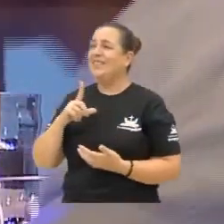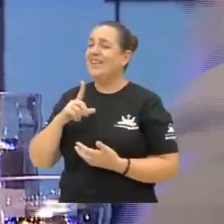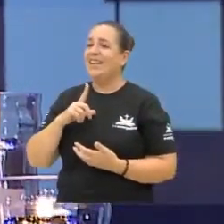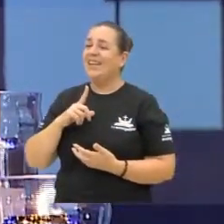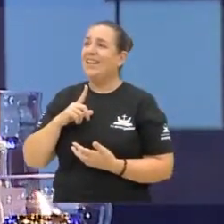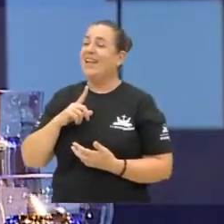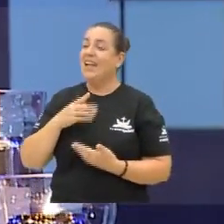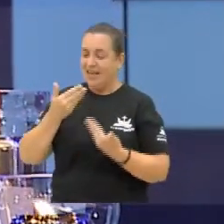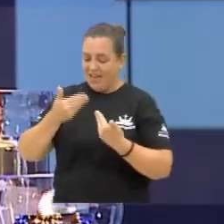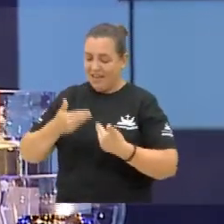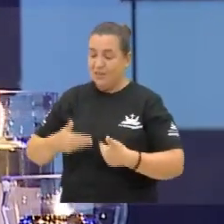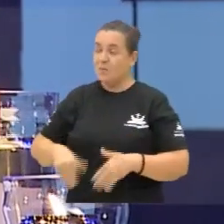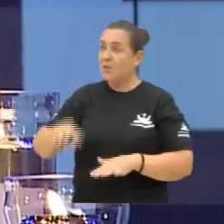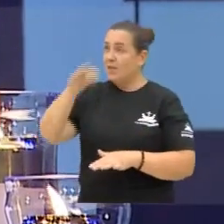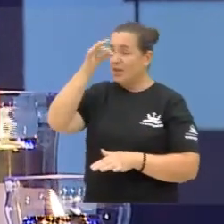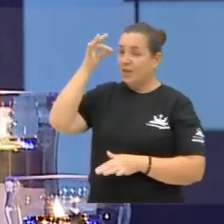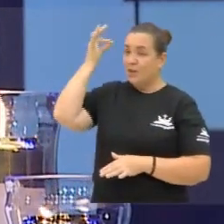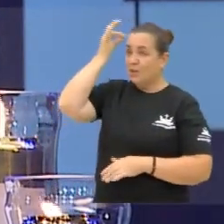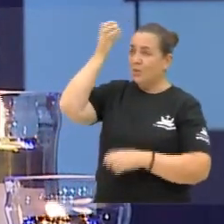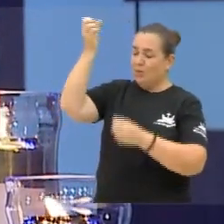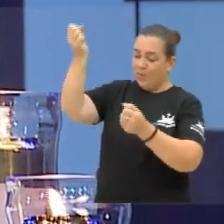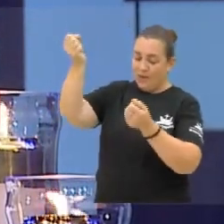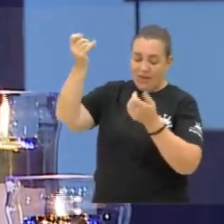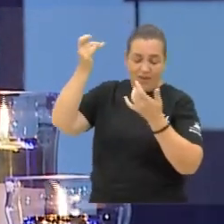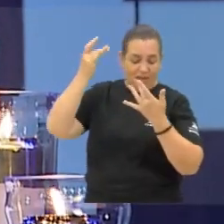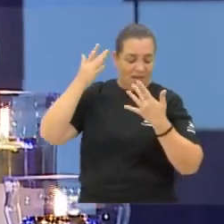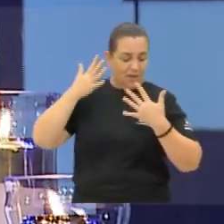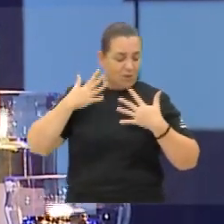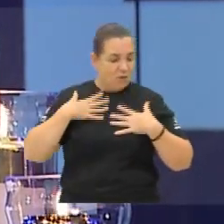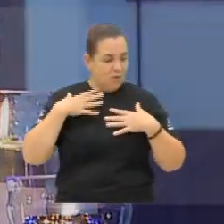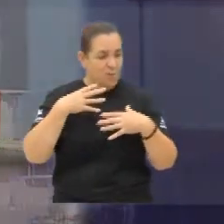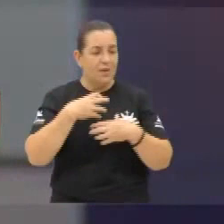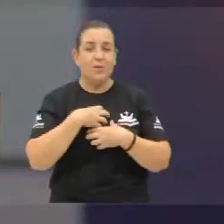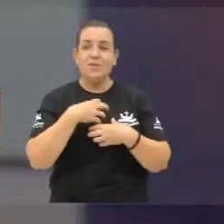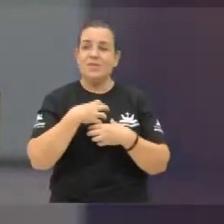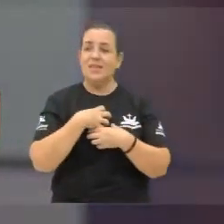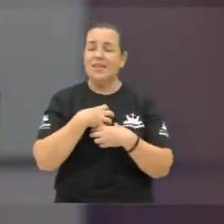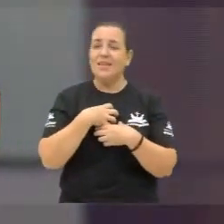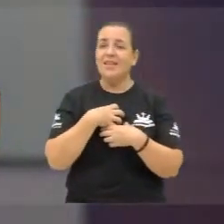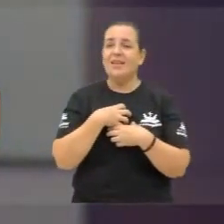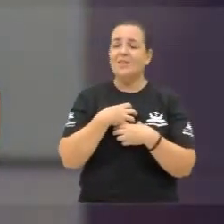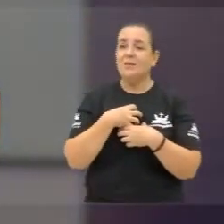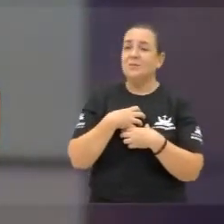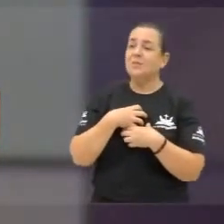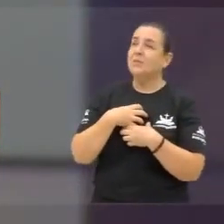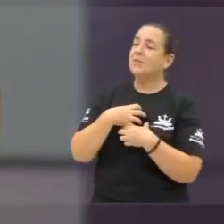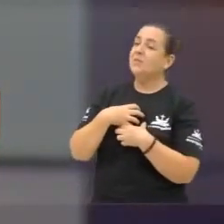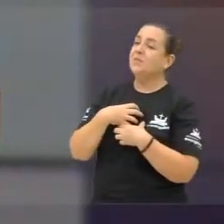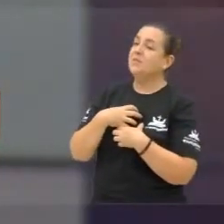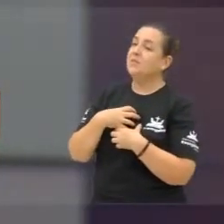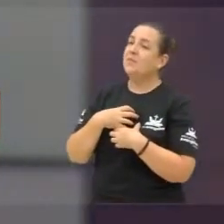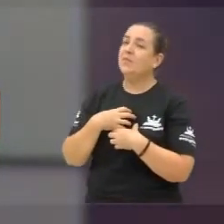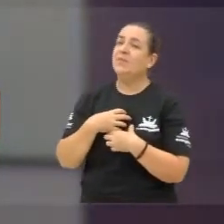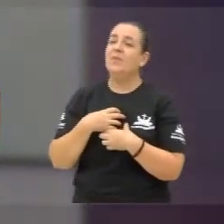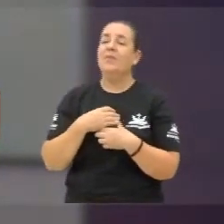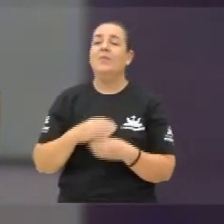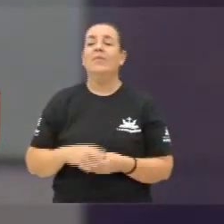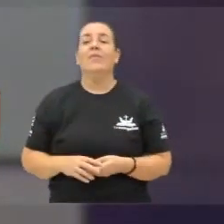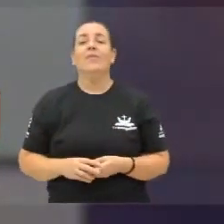quero ser. Espírito, enche o meu ser. Mais uma vez,